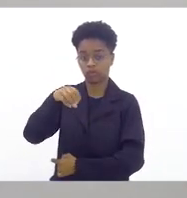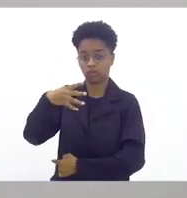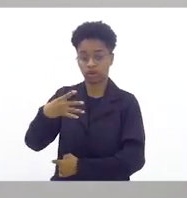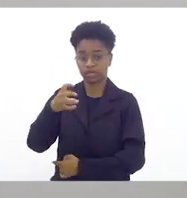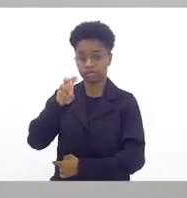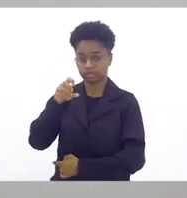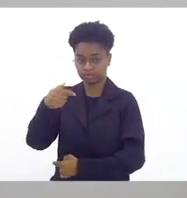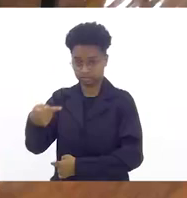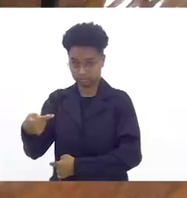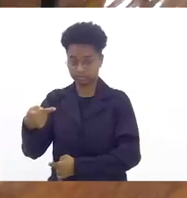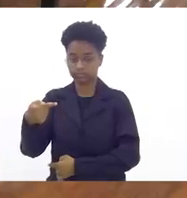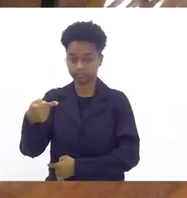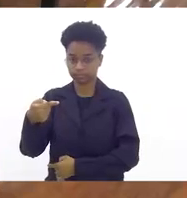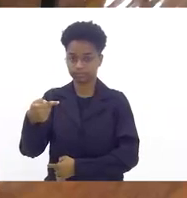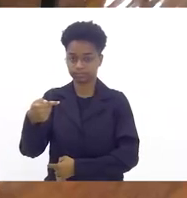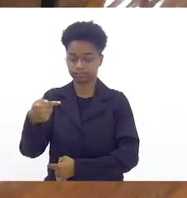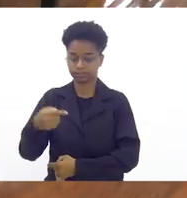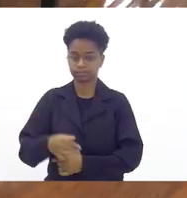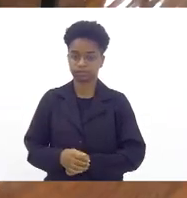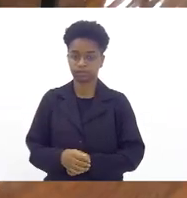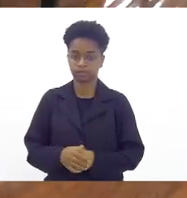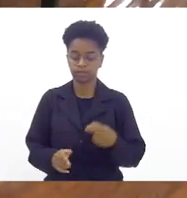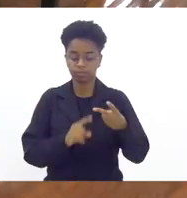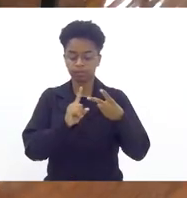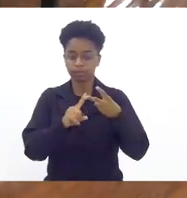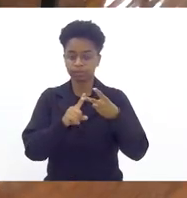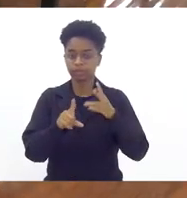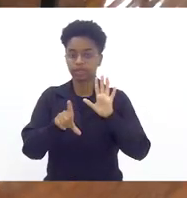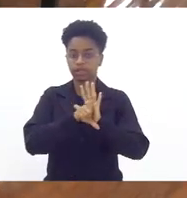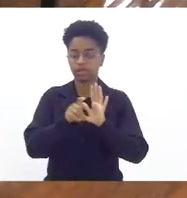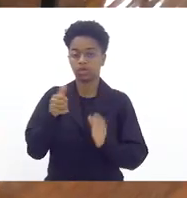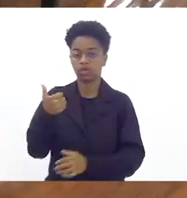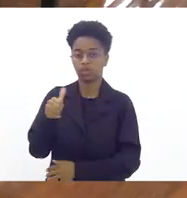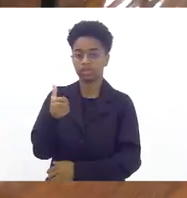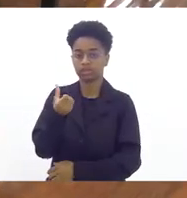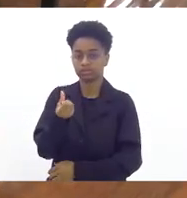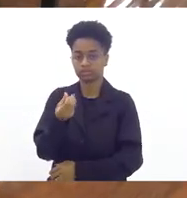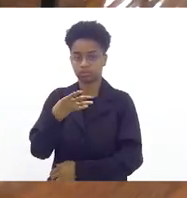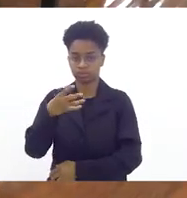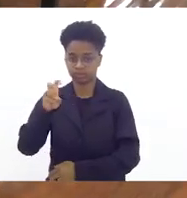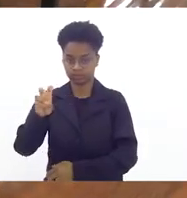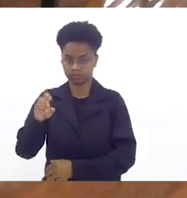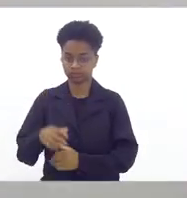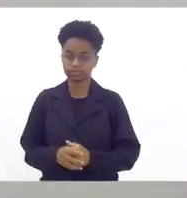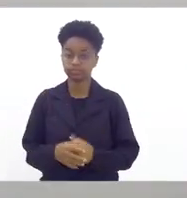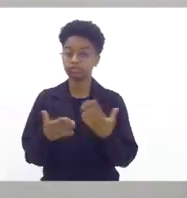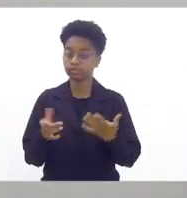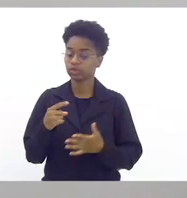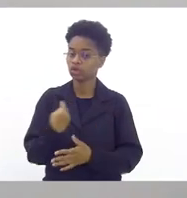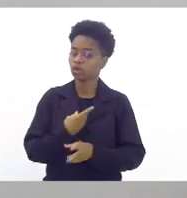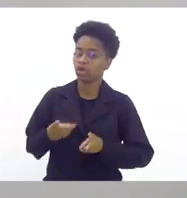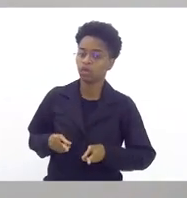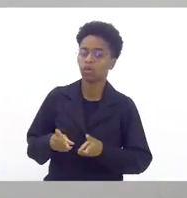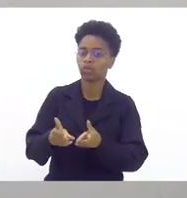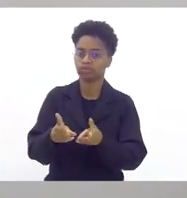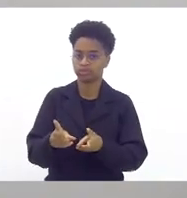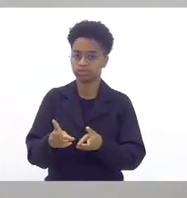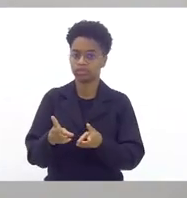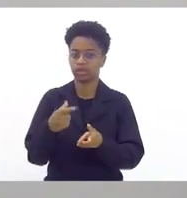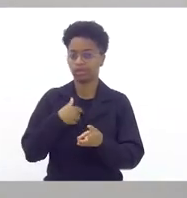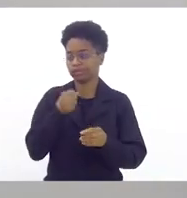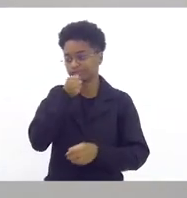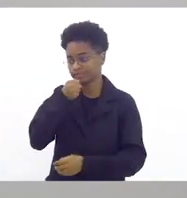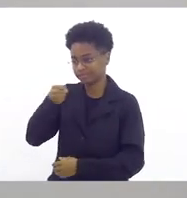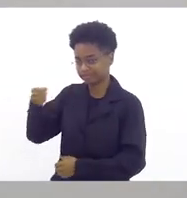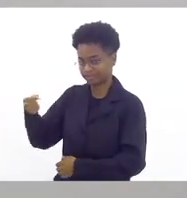9.457 e a Lei 11.645. Então, vamos dar sequência, isso é fundamental, vou passar aqui para o